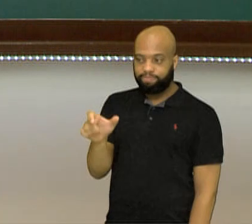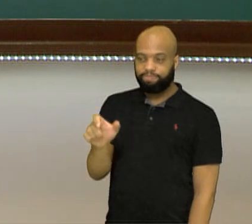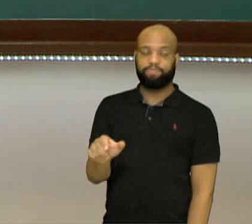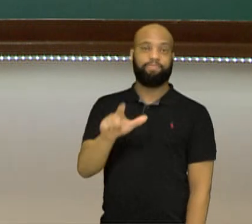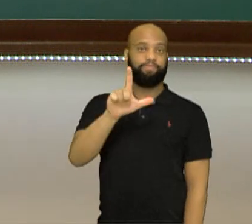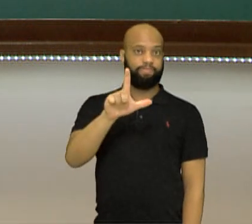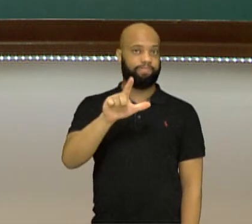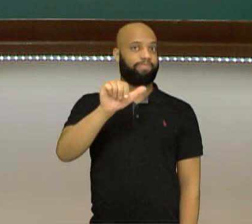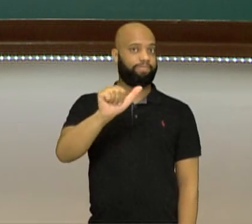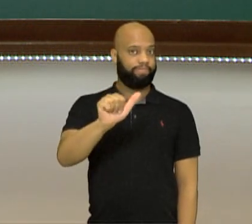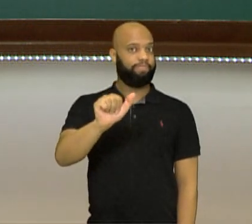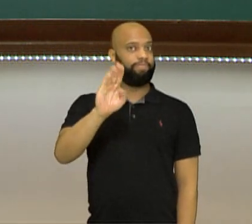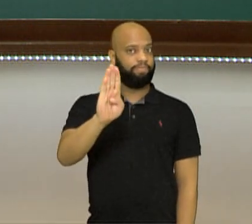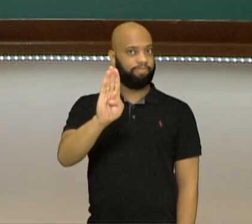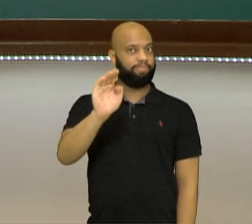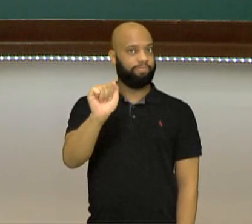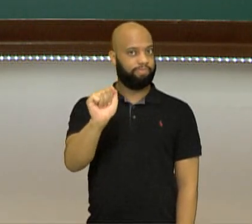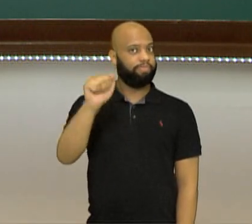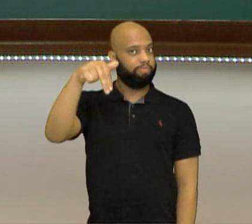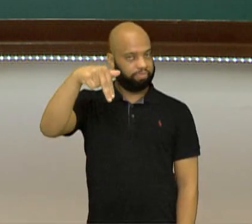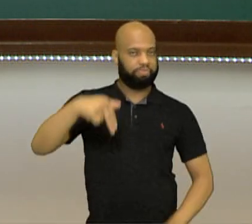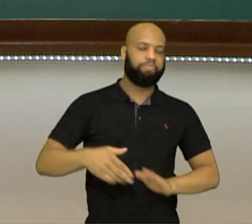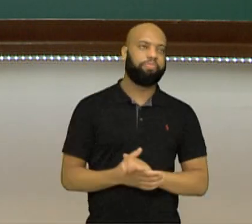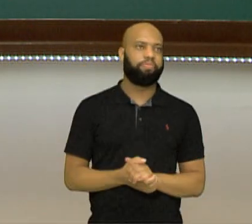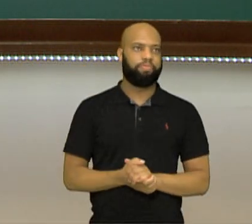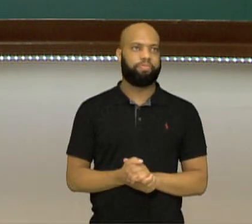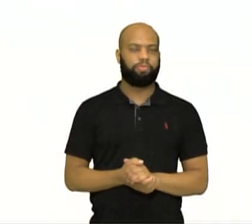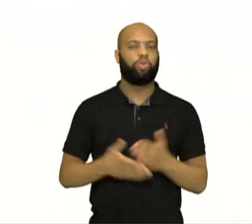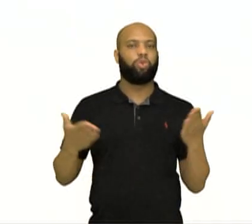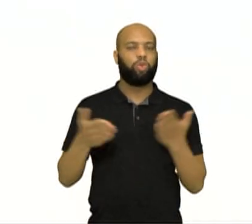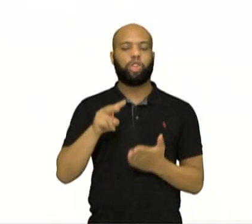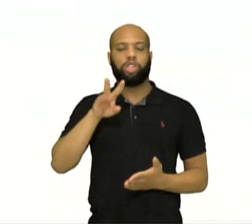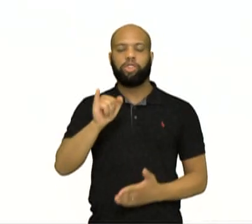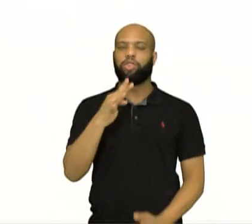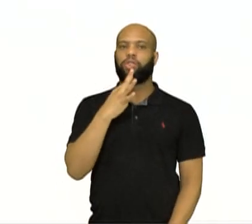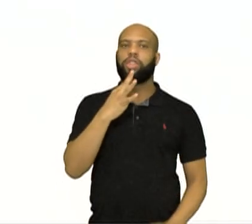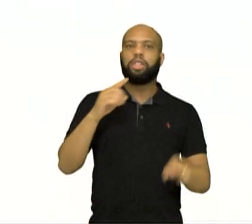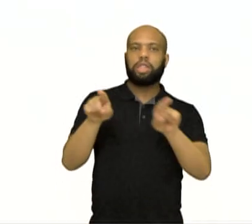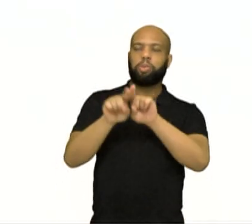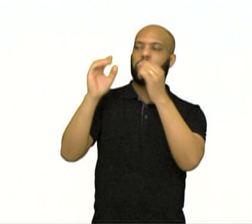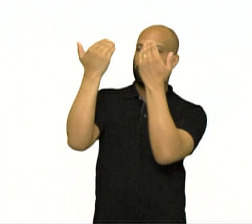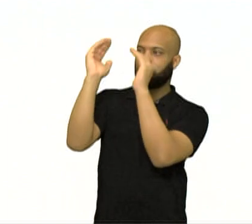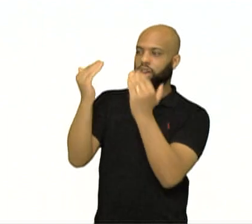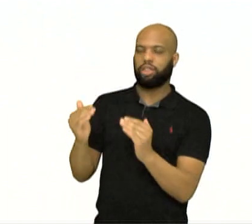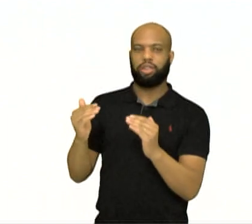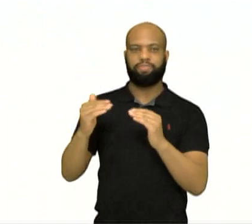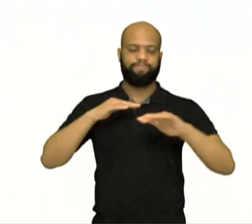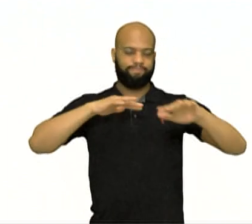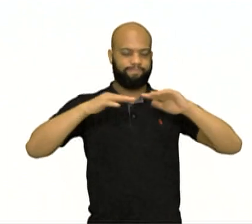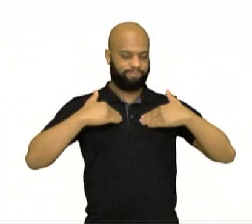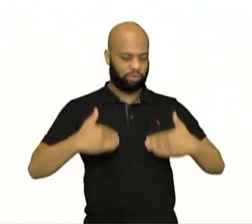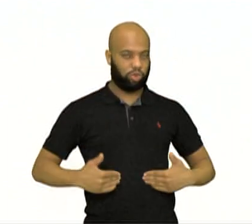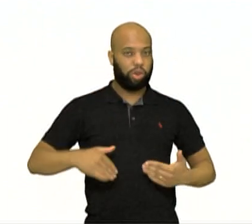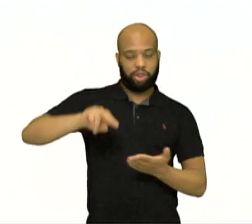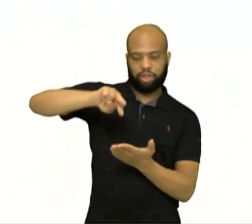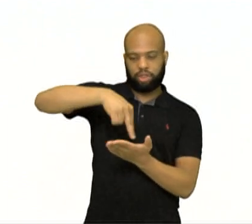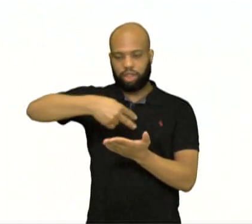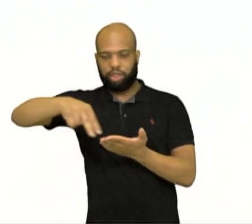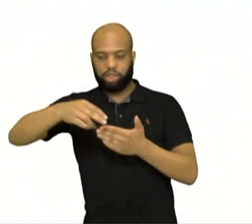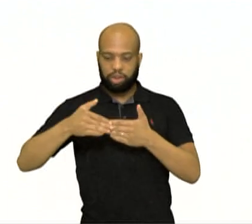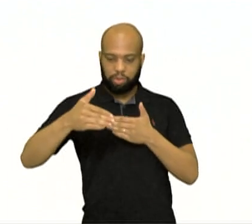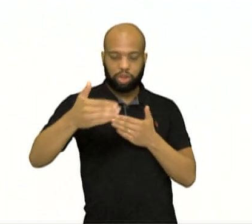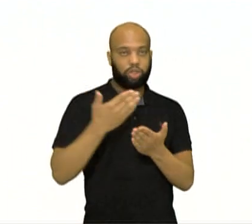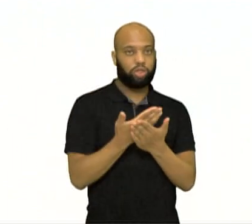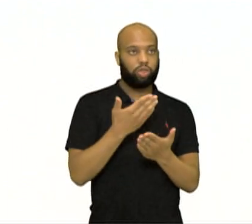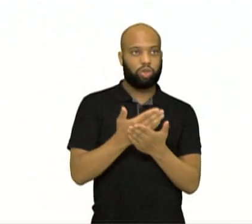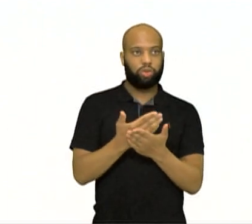Laban? Me acompanhe. Nessa aula nós iremos conhecer e analisar o movimento corporal na dança a partir dos estudos